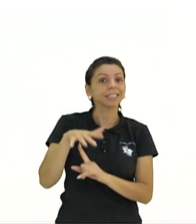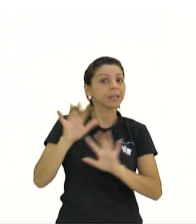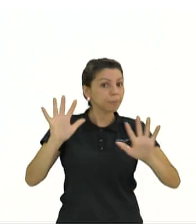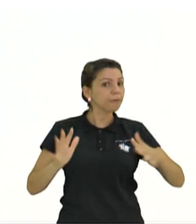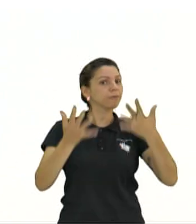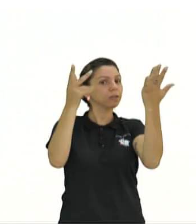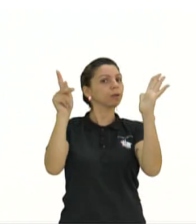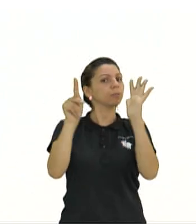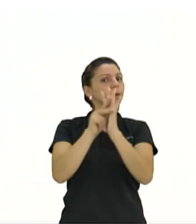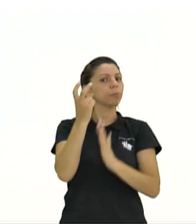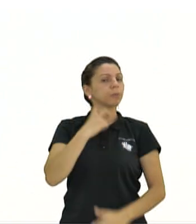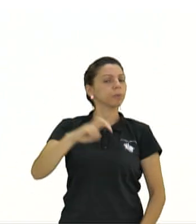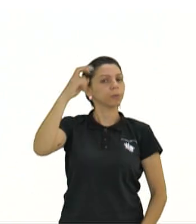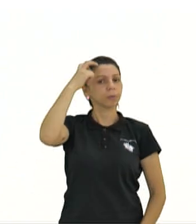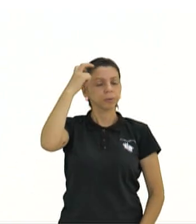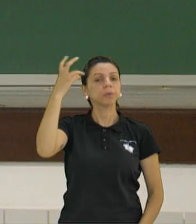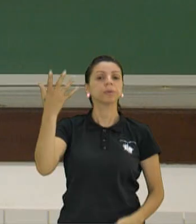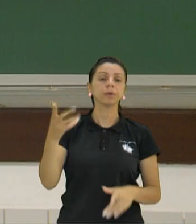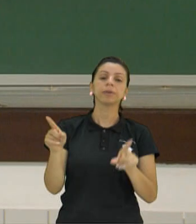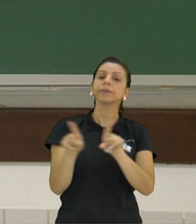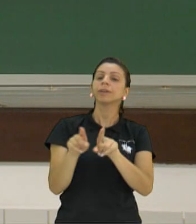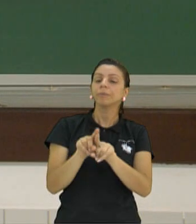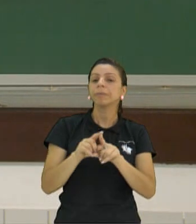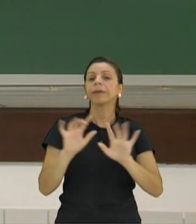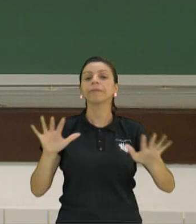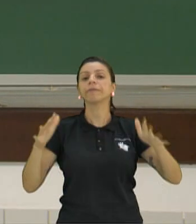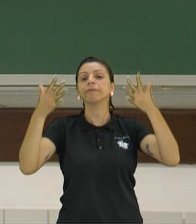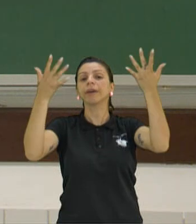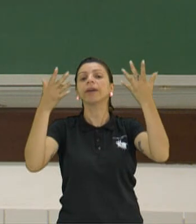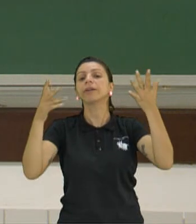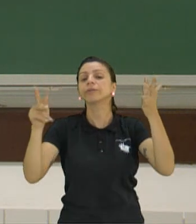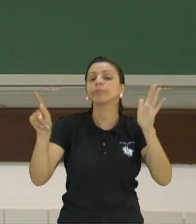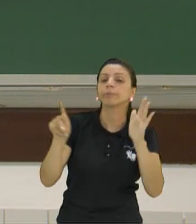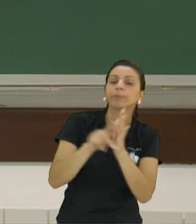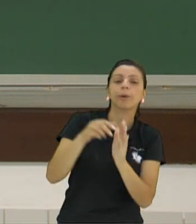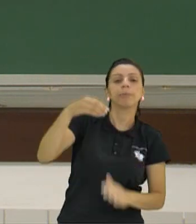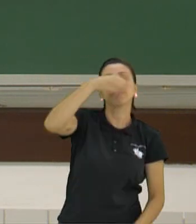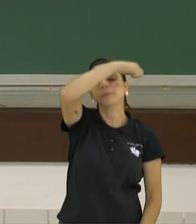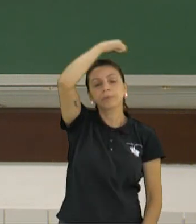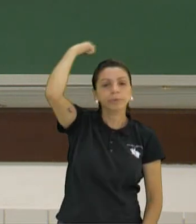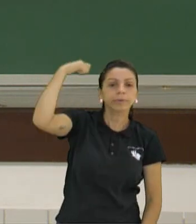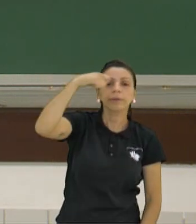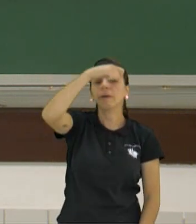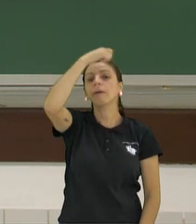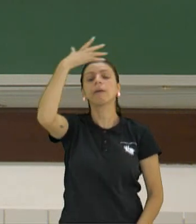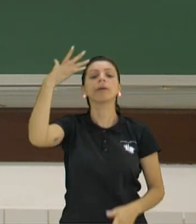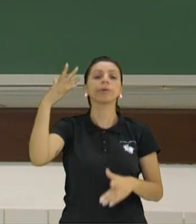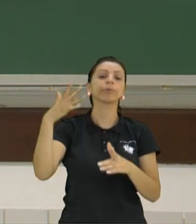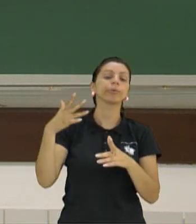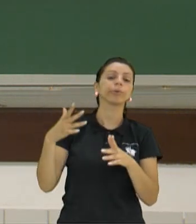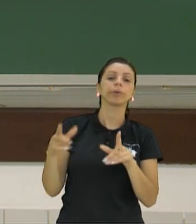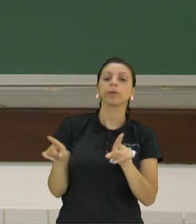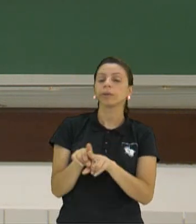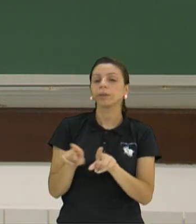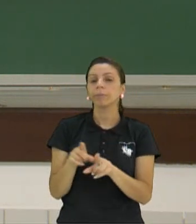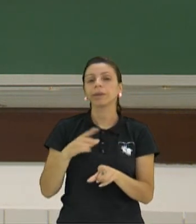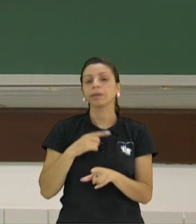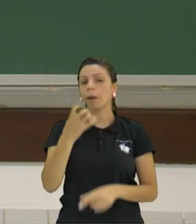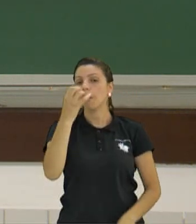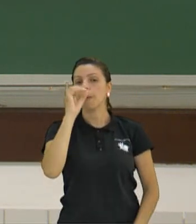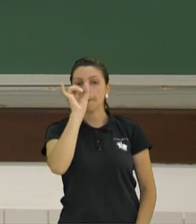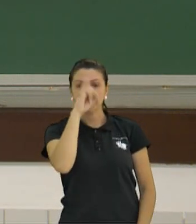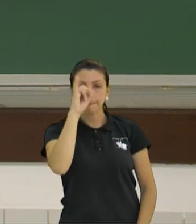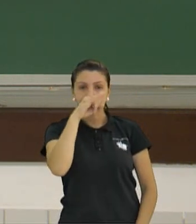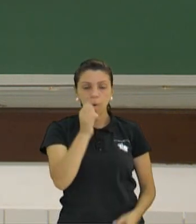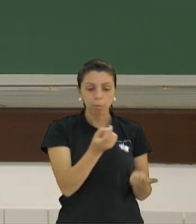festa cultural, tem festa de padroeiras, tem festa do milho, tem festa da colheita, tem porco no roleta, enfim.